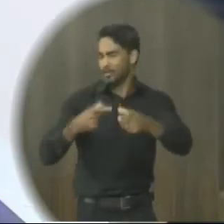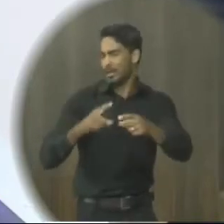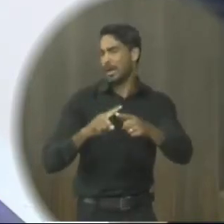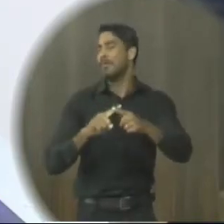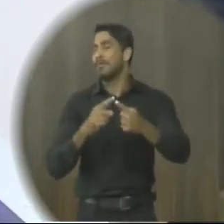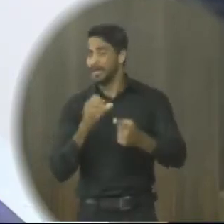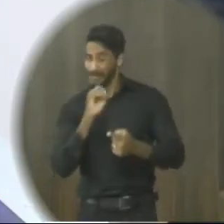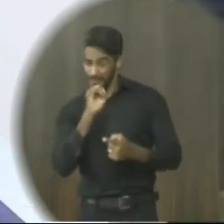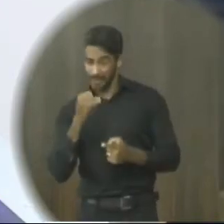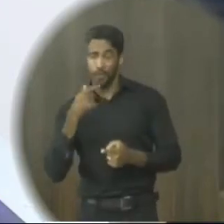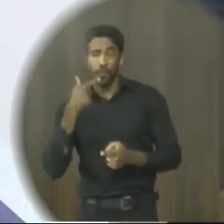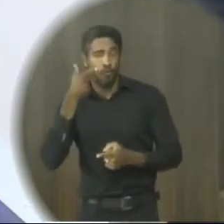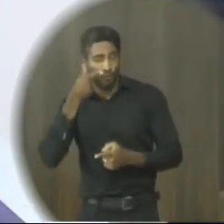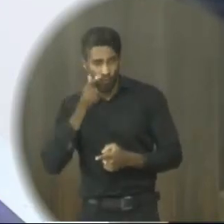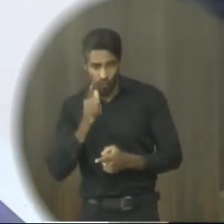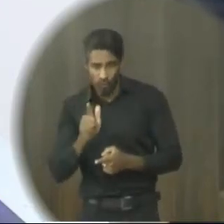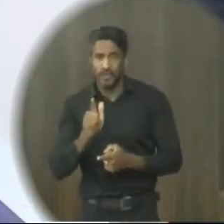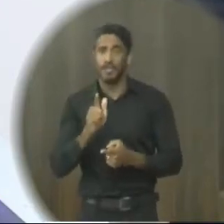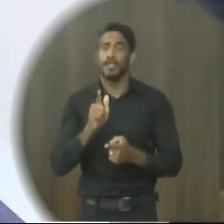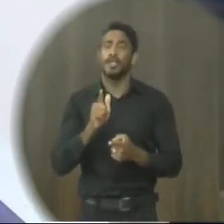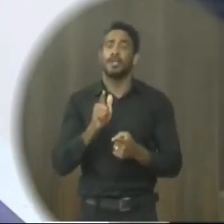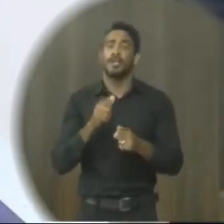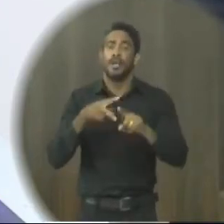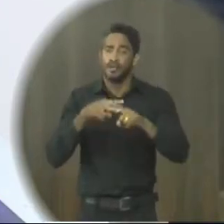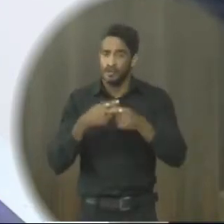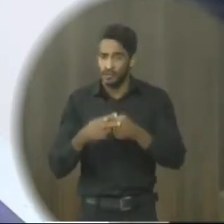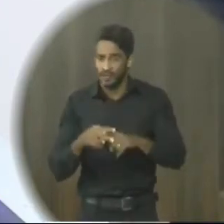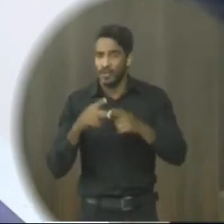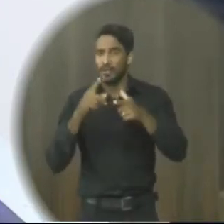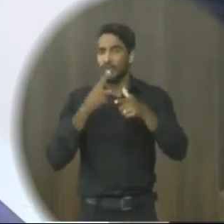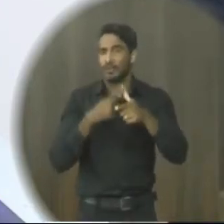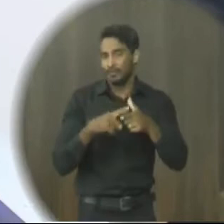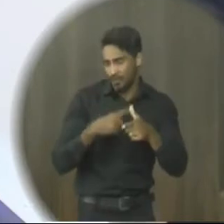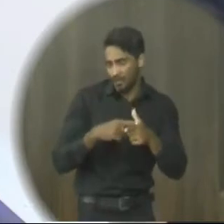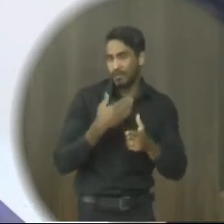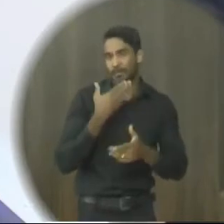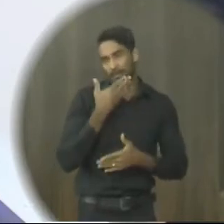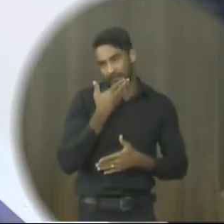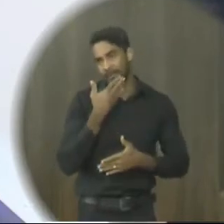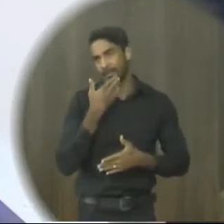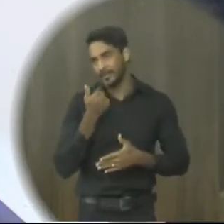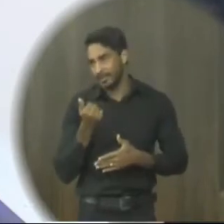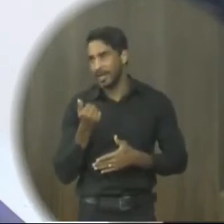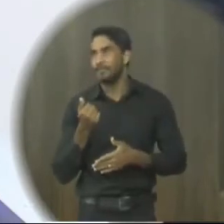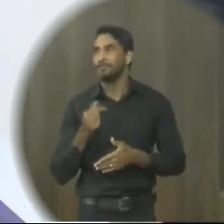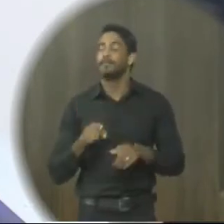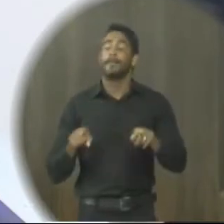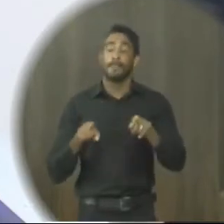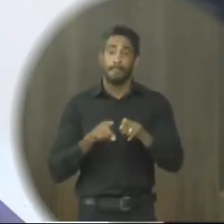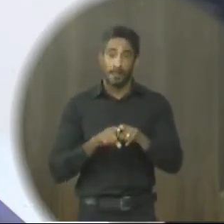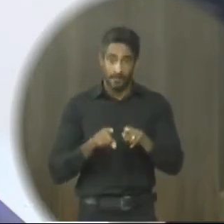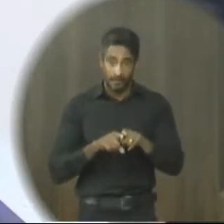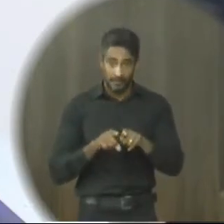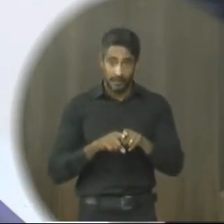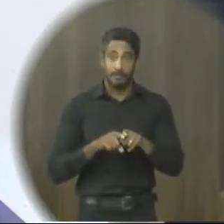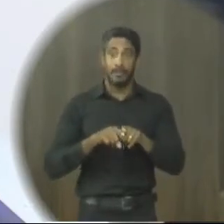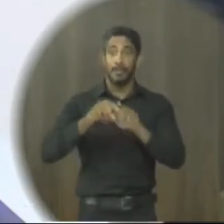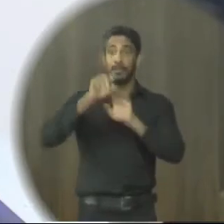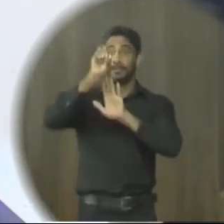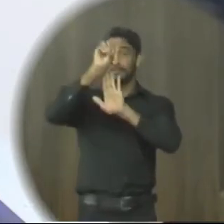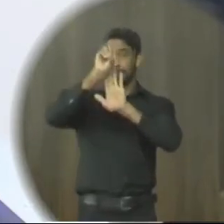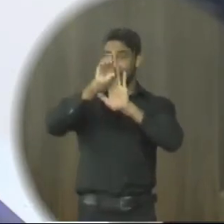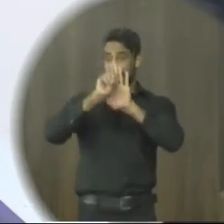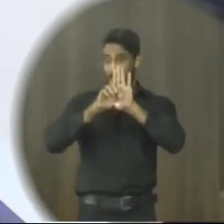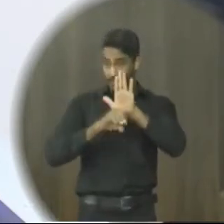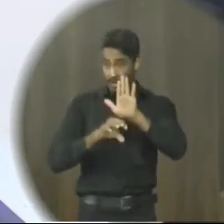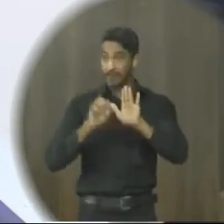antes a gente conseguir buscar a solução aí, vai facilitar. E tem um último ponto em relação aos semáforos. É, se